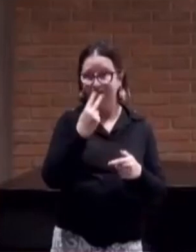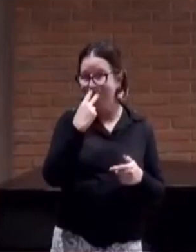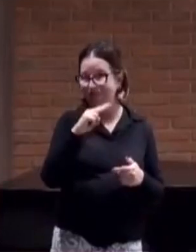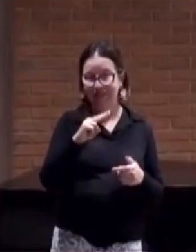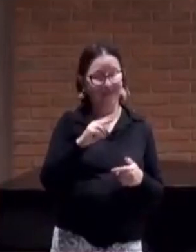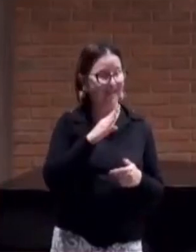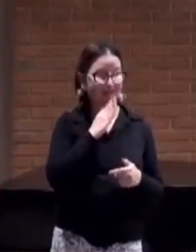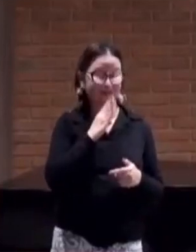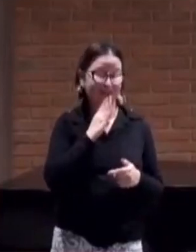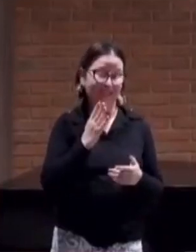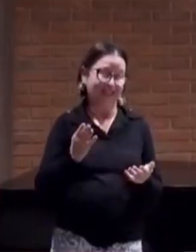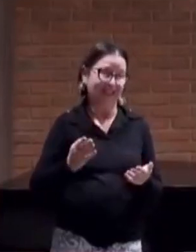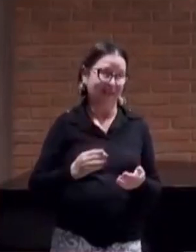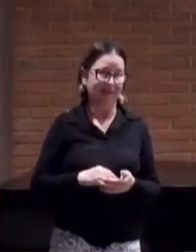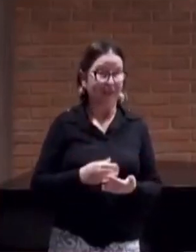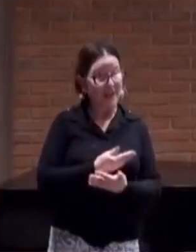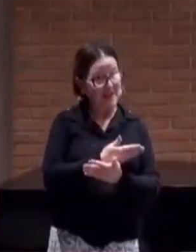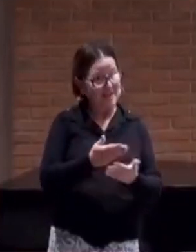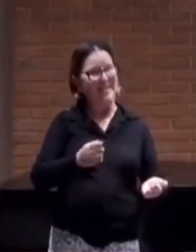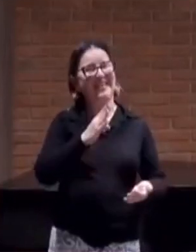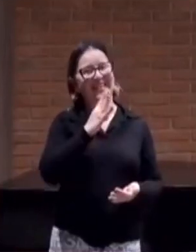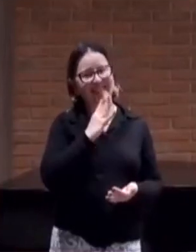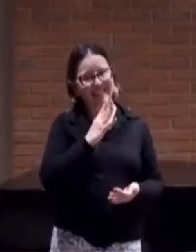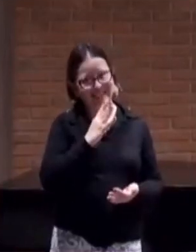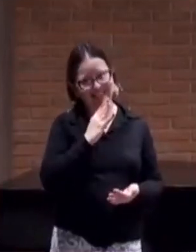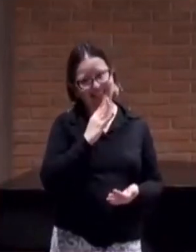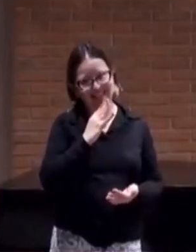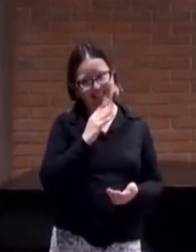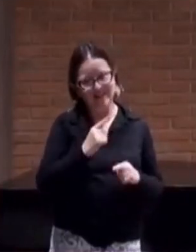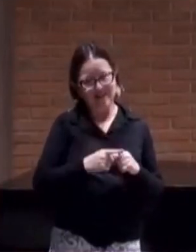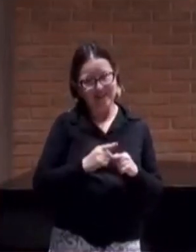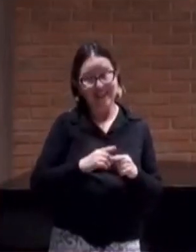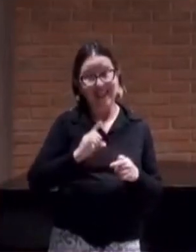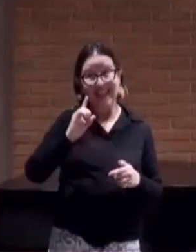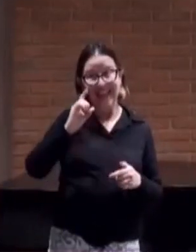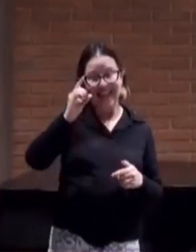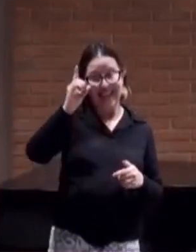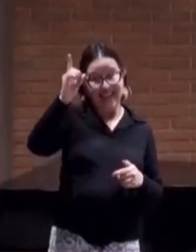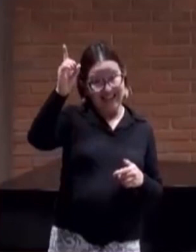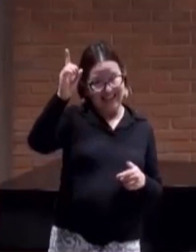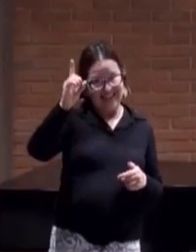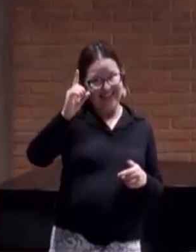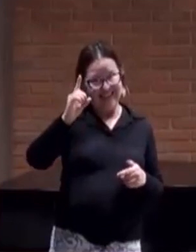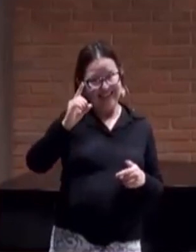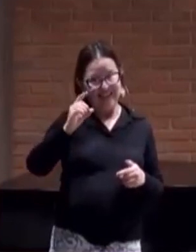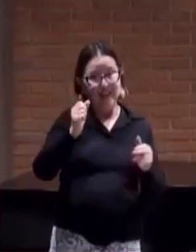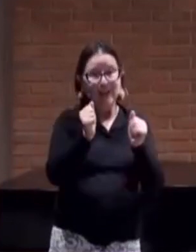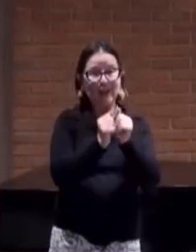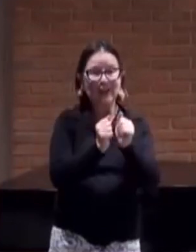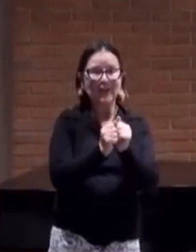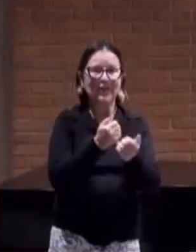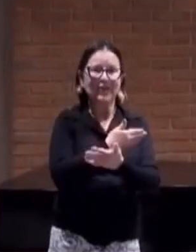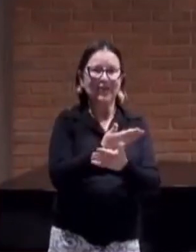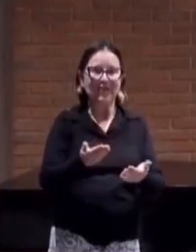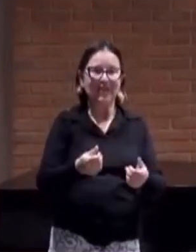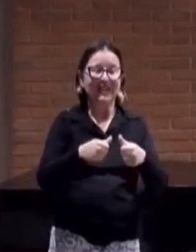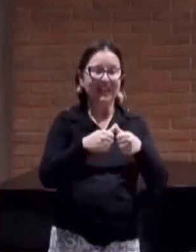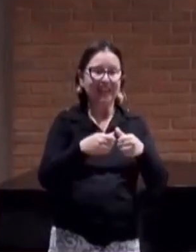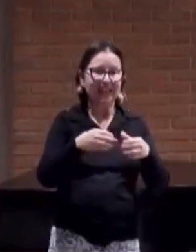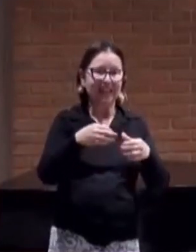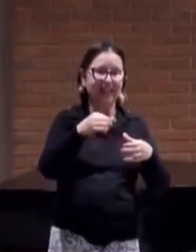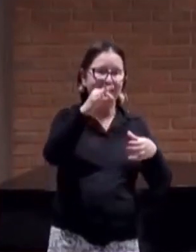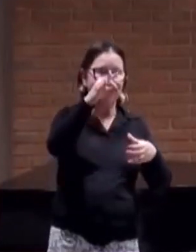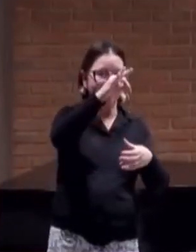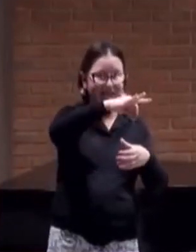o conhece. Vós o conheceis, porque Ele habita convosco e estará em vós. Não